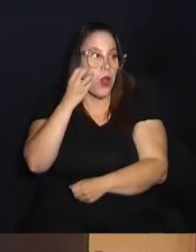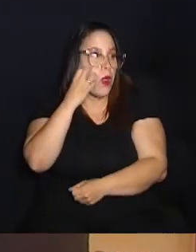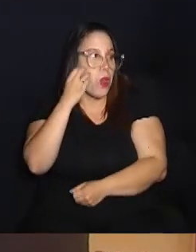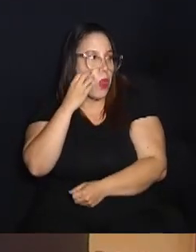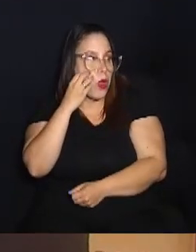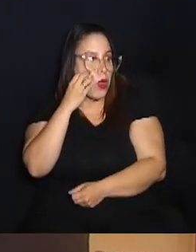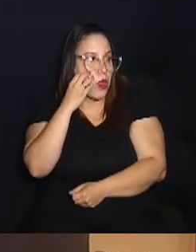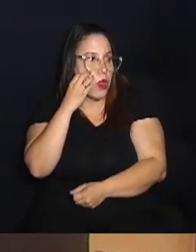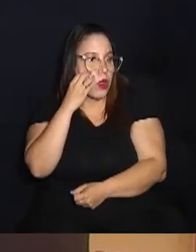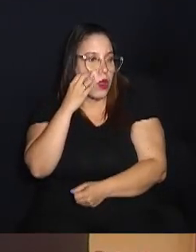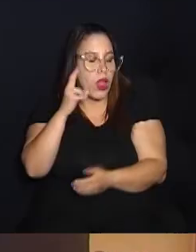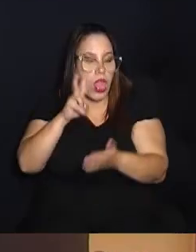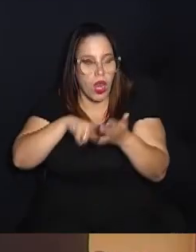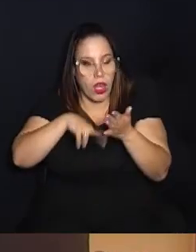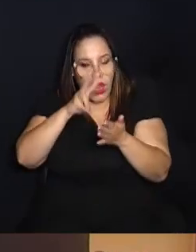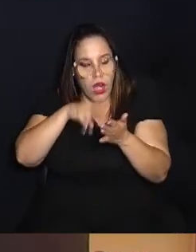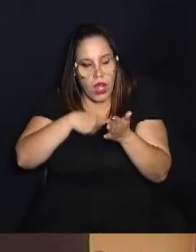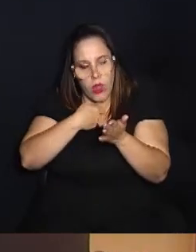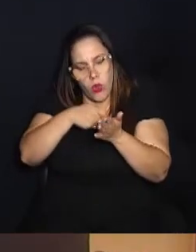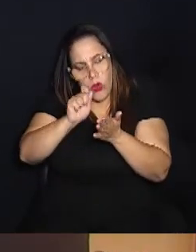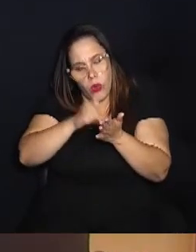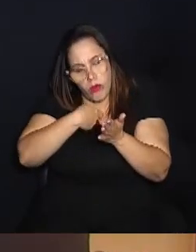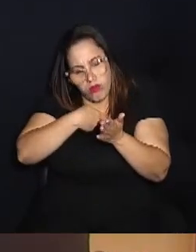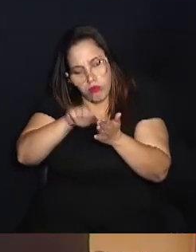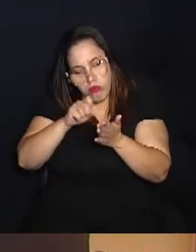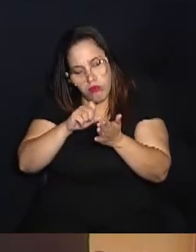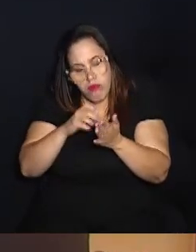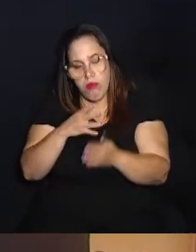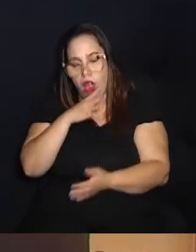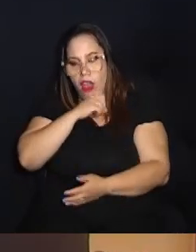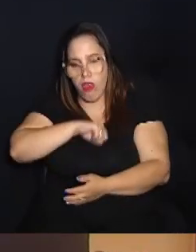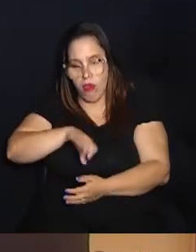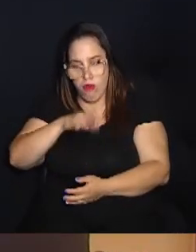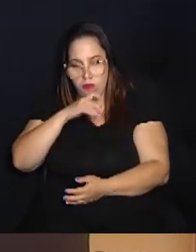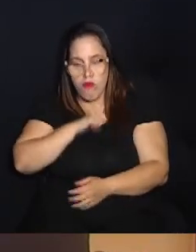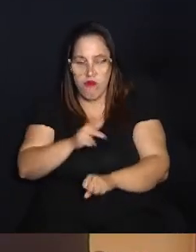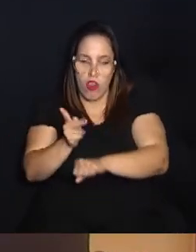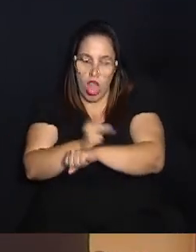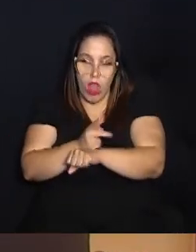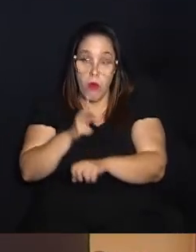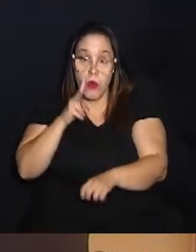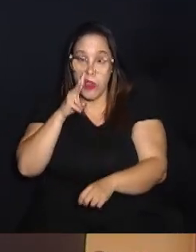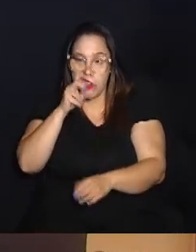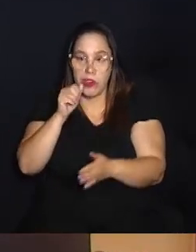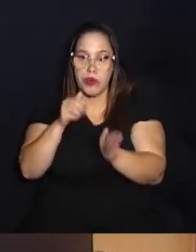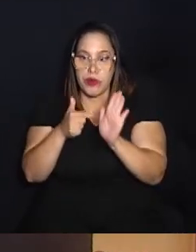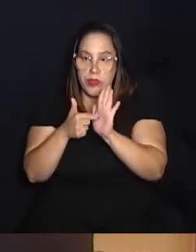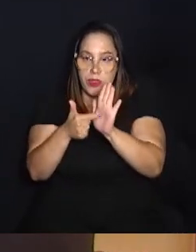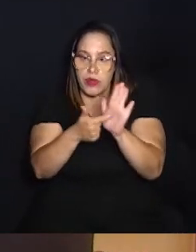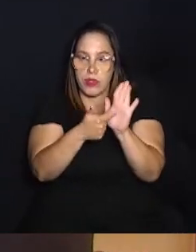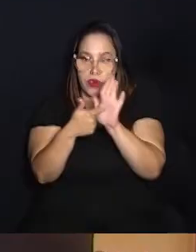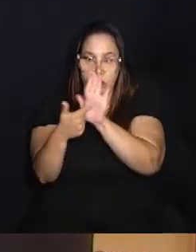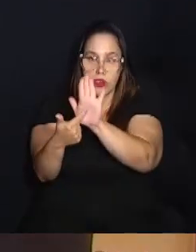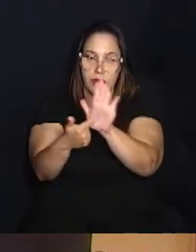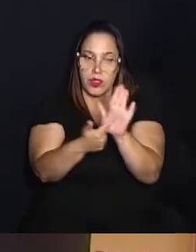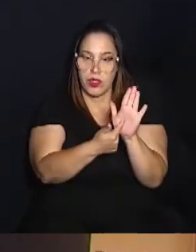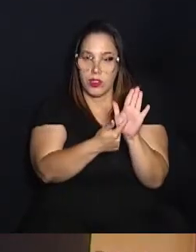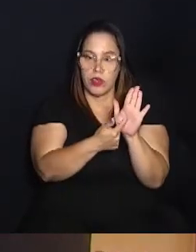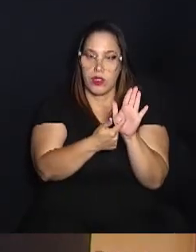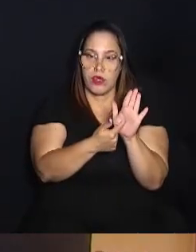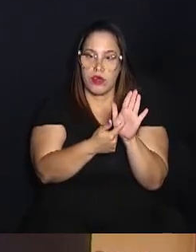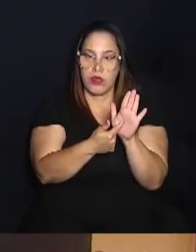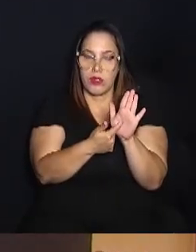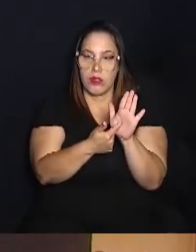deixo, André e Domingos, é leiam o autor, leiam Paulo Freire, busquem a fonte. Tem aqui alguns